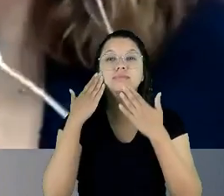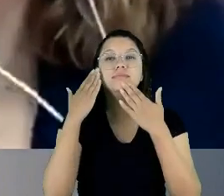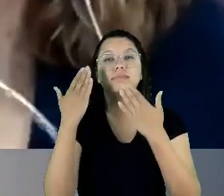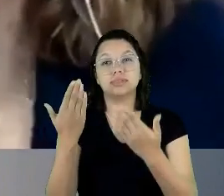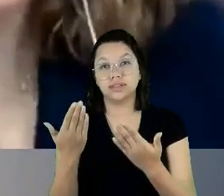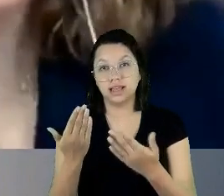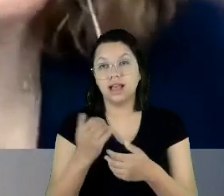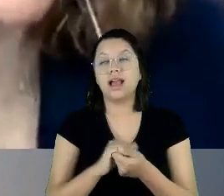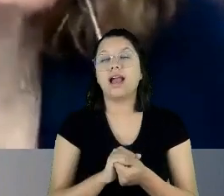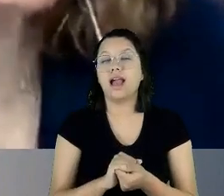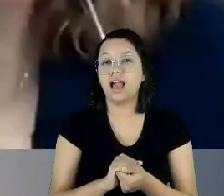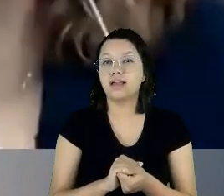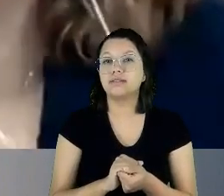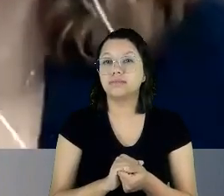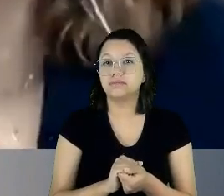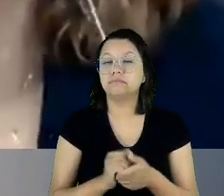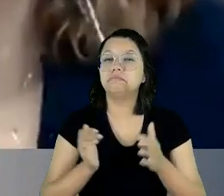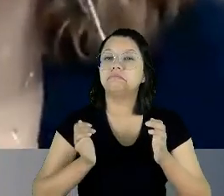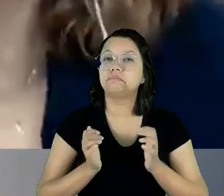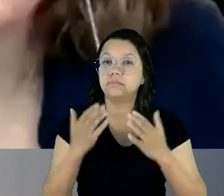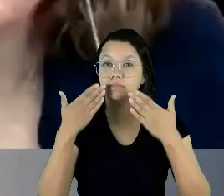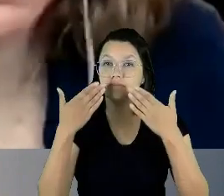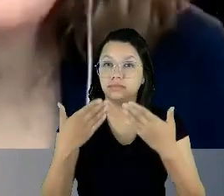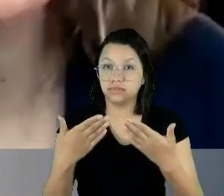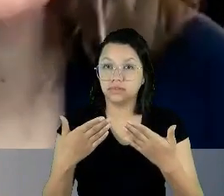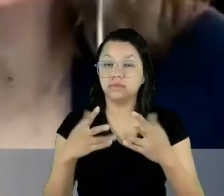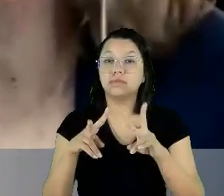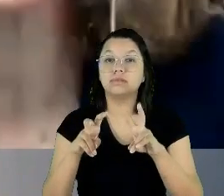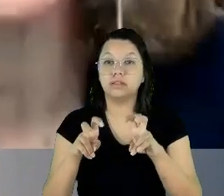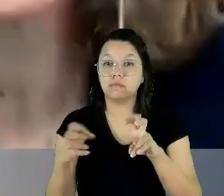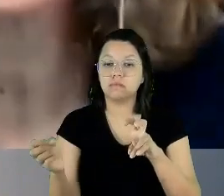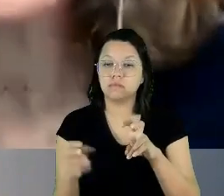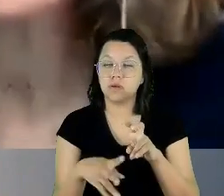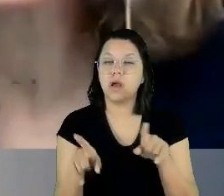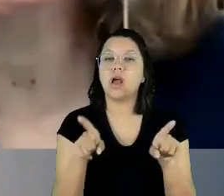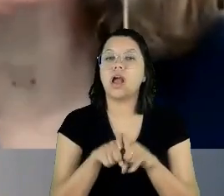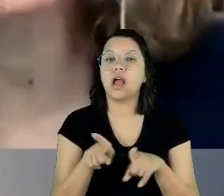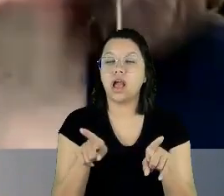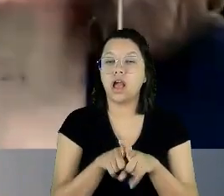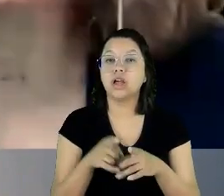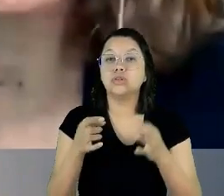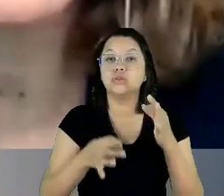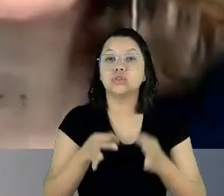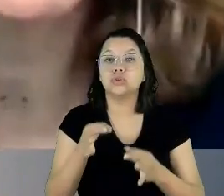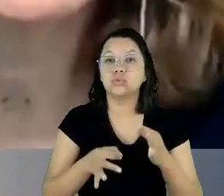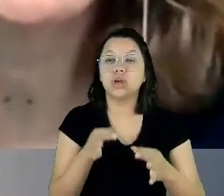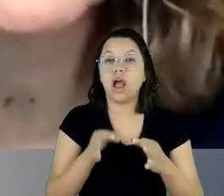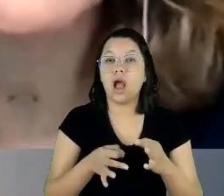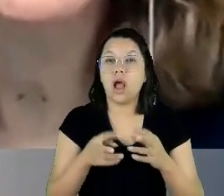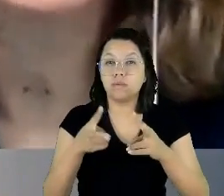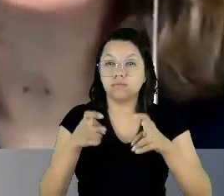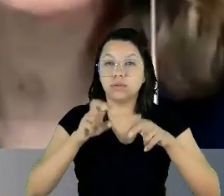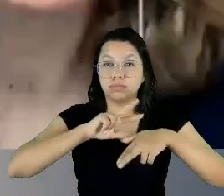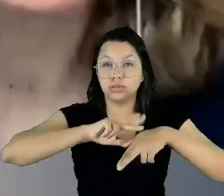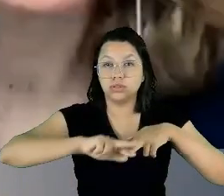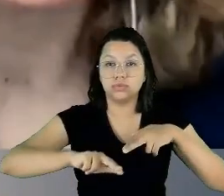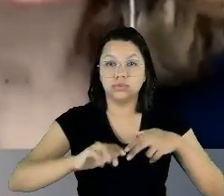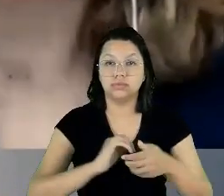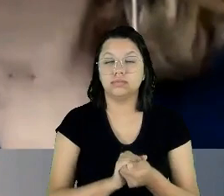Obrigada, Natália. Riquíssima essa apresentação, tema também super atual, julgamentos com perspectivas de